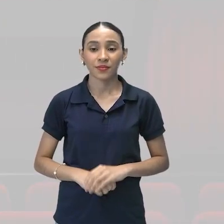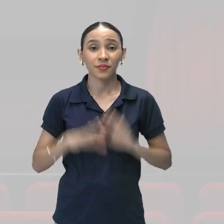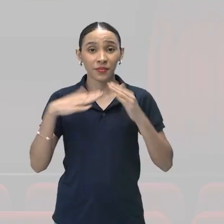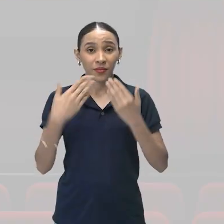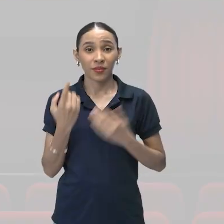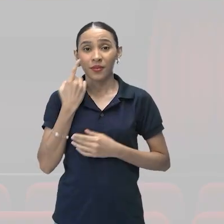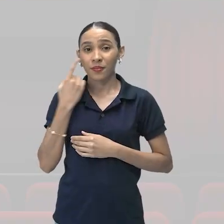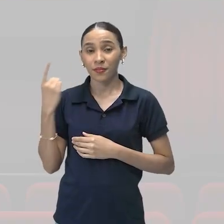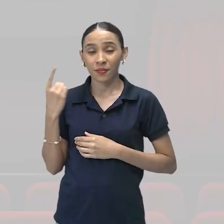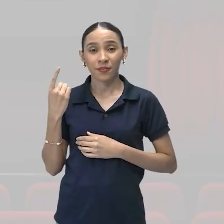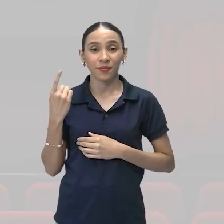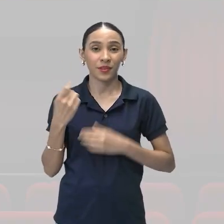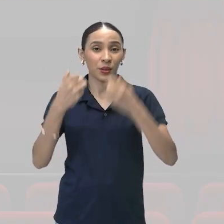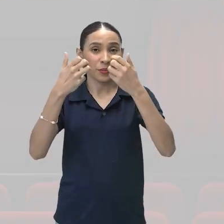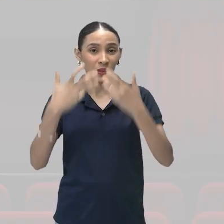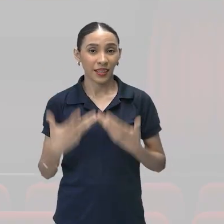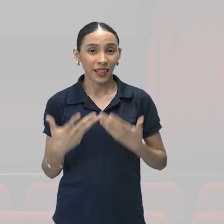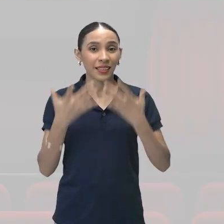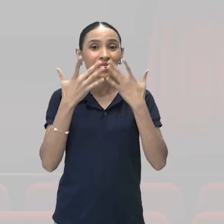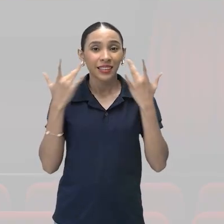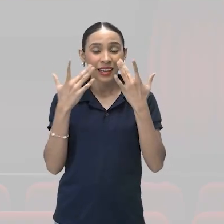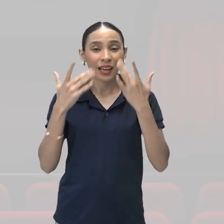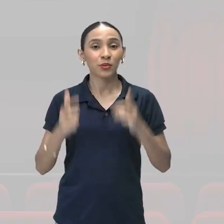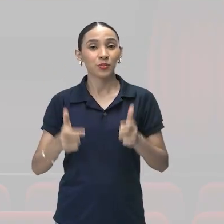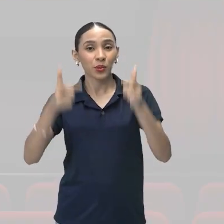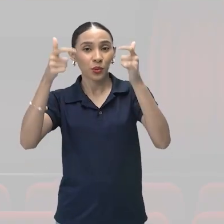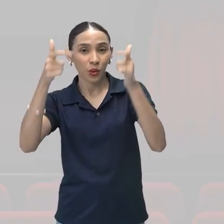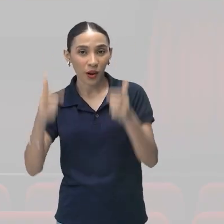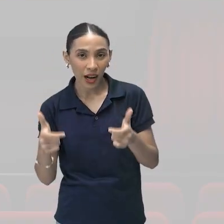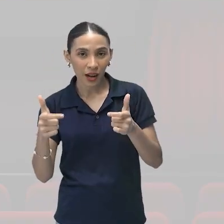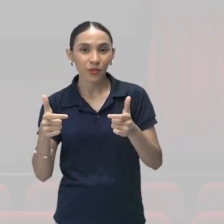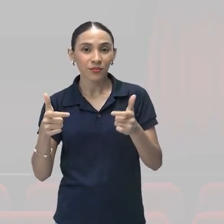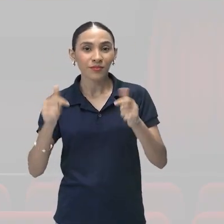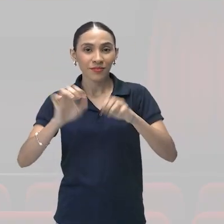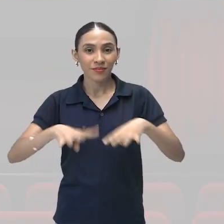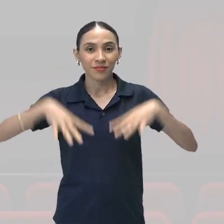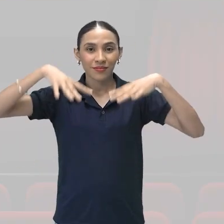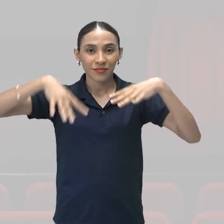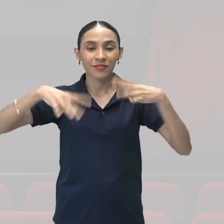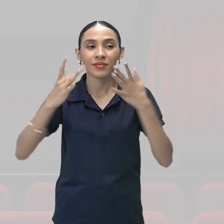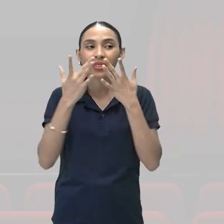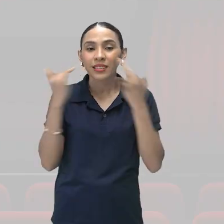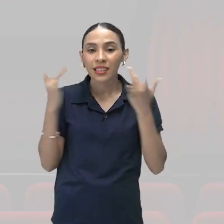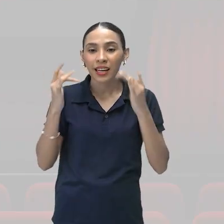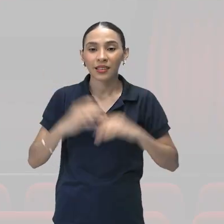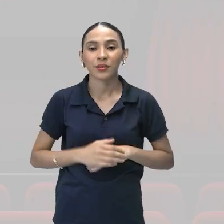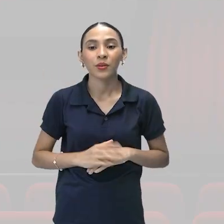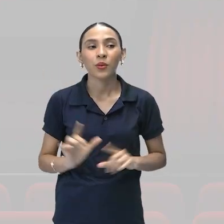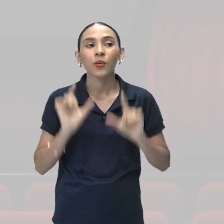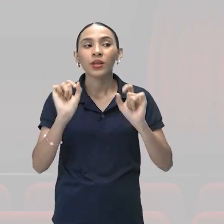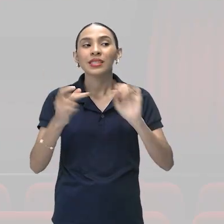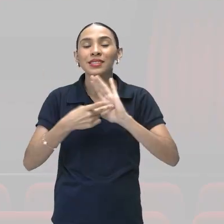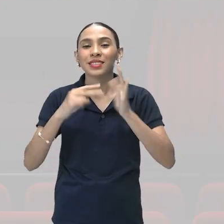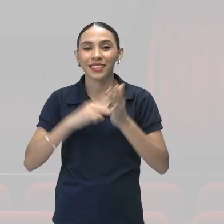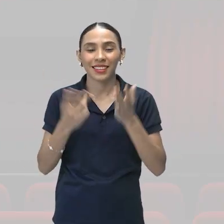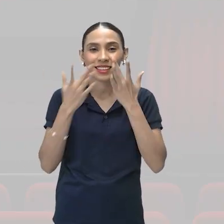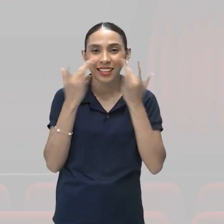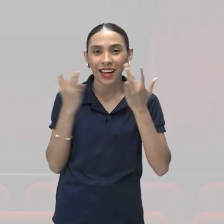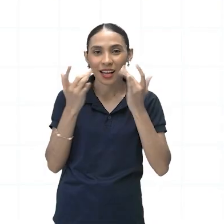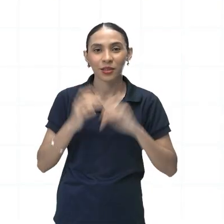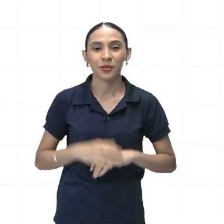Então, nada melhor do que falar sobre teatro em cima de um palco de teatro. Então, o que é o